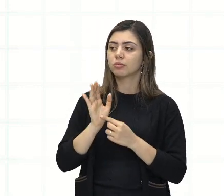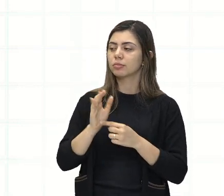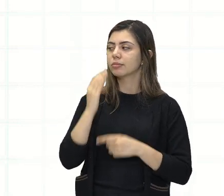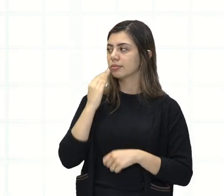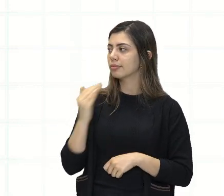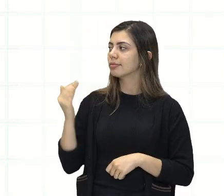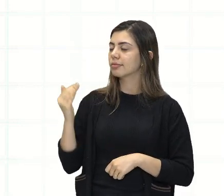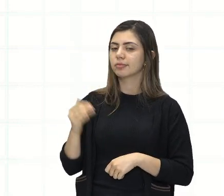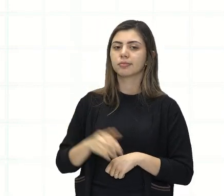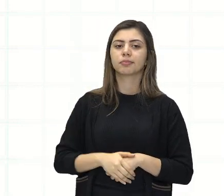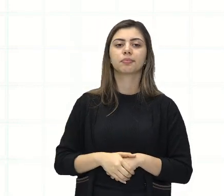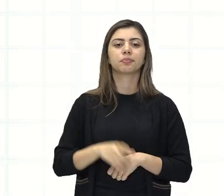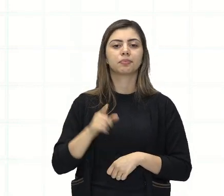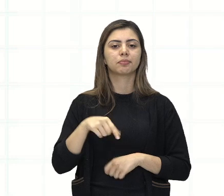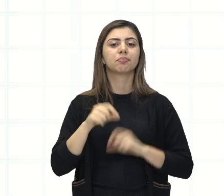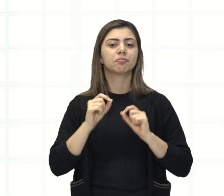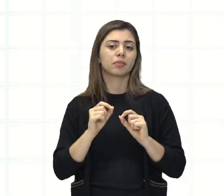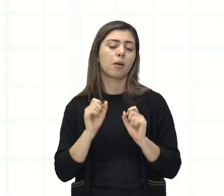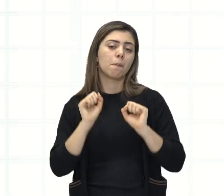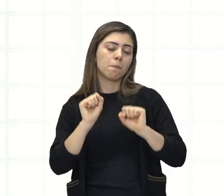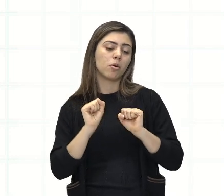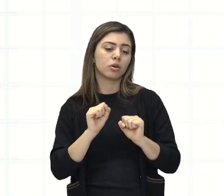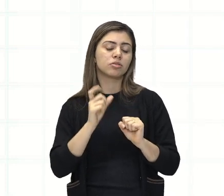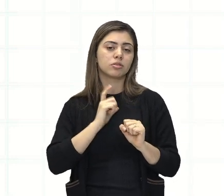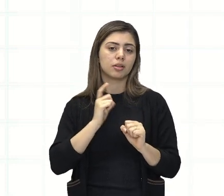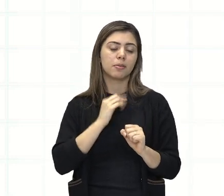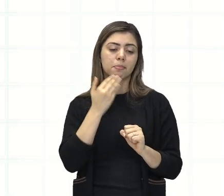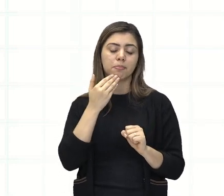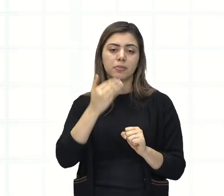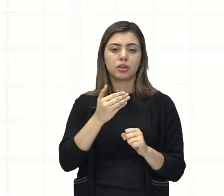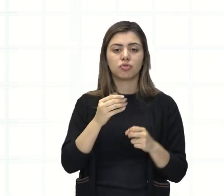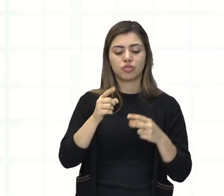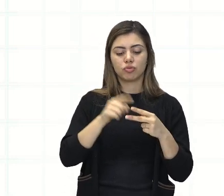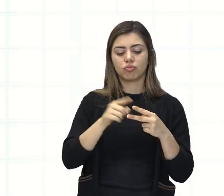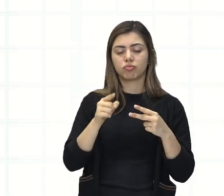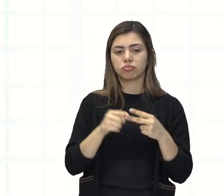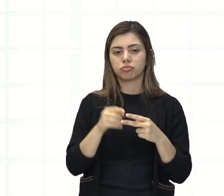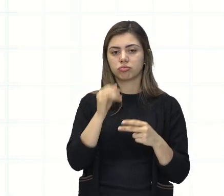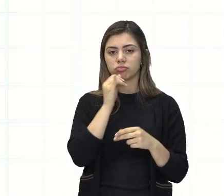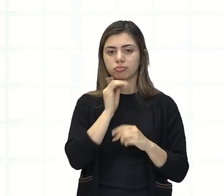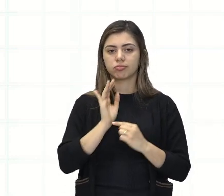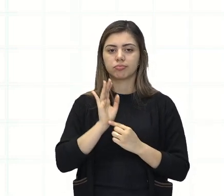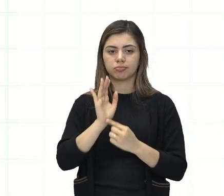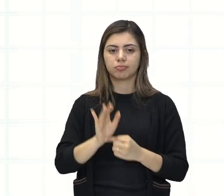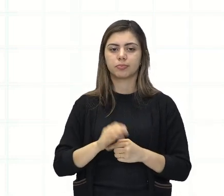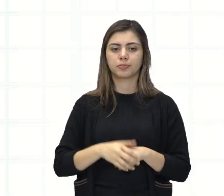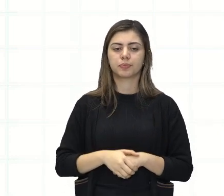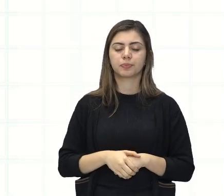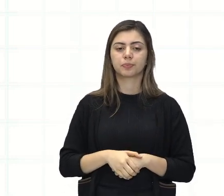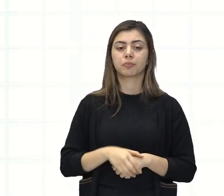transitividade que vai ter verbos que vai pedir os dois complementos. Por exemplo, o